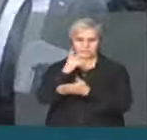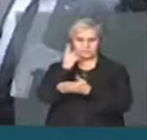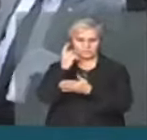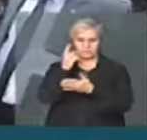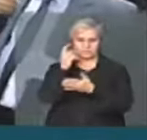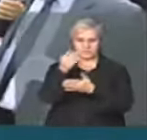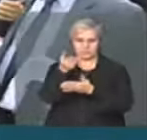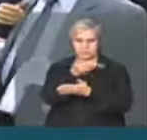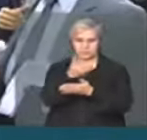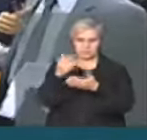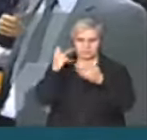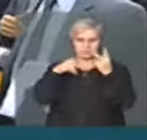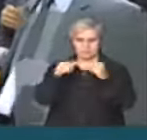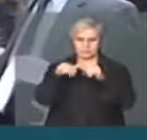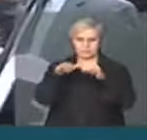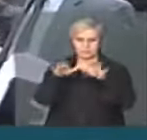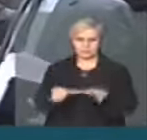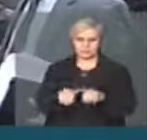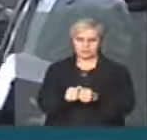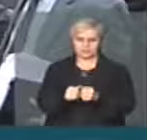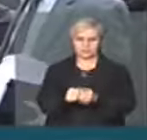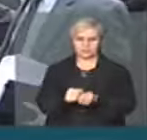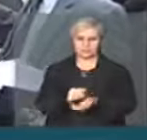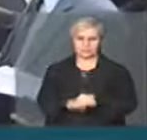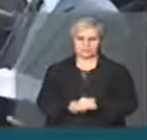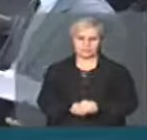destaque. Darei.